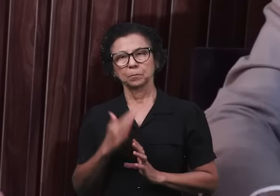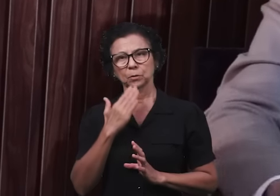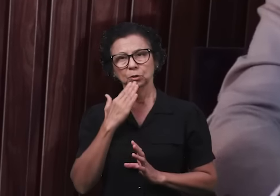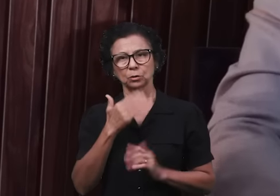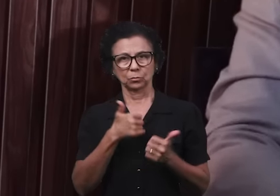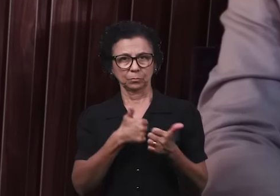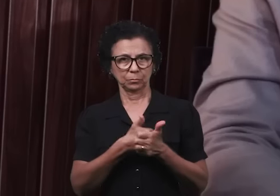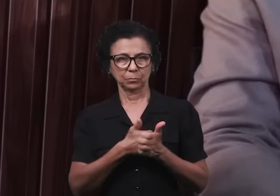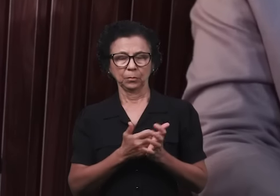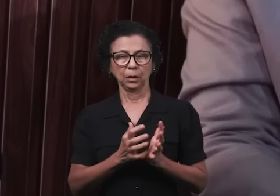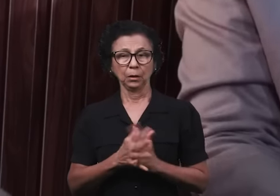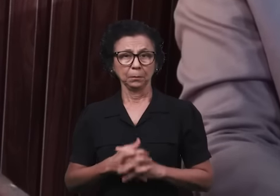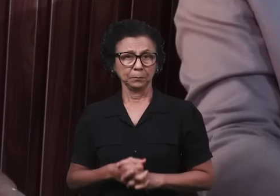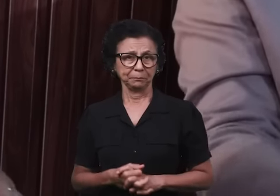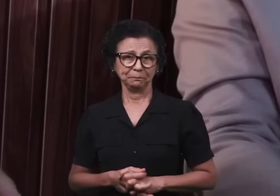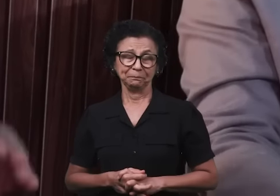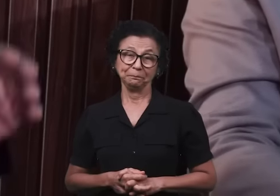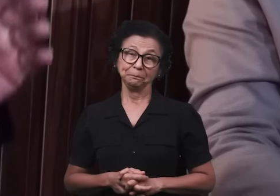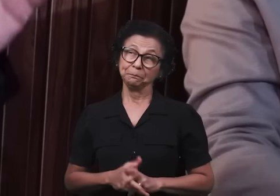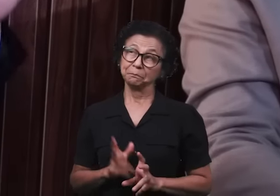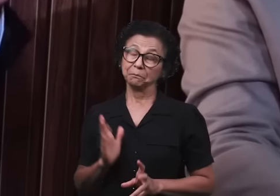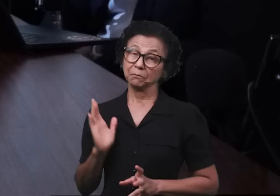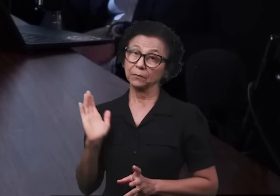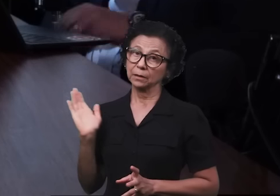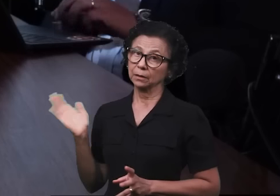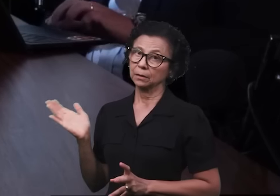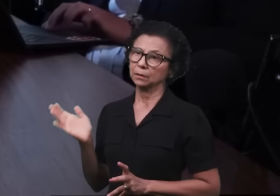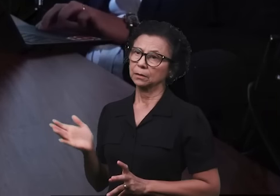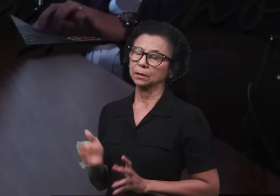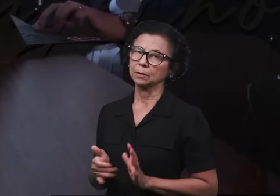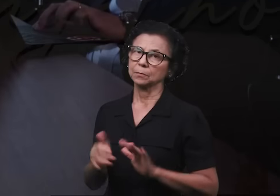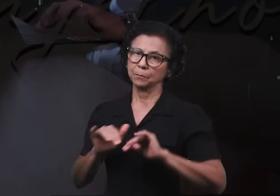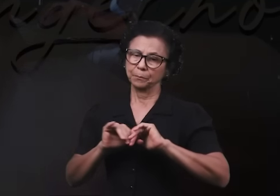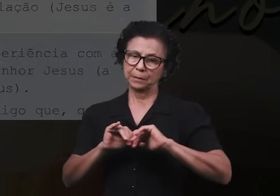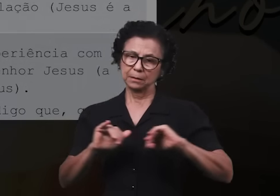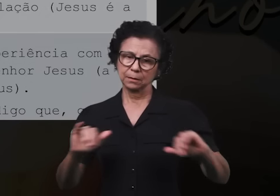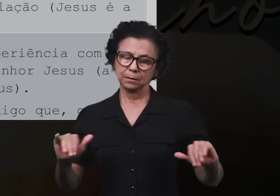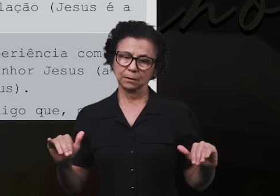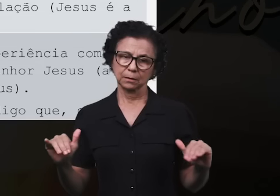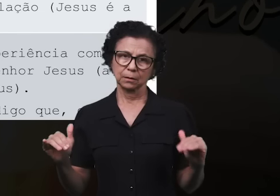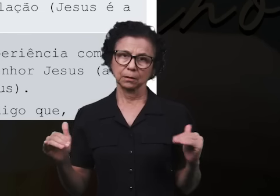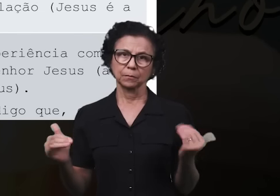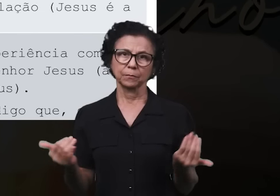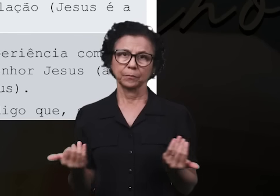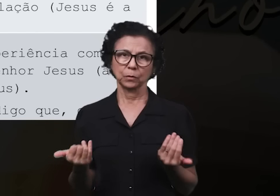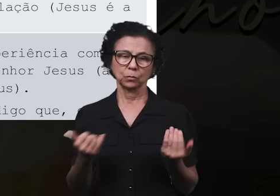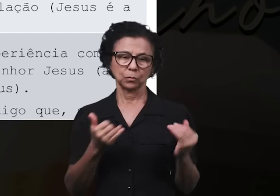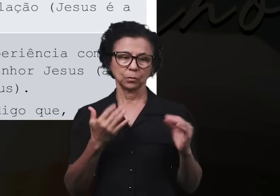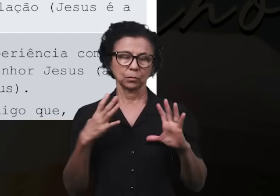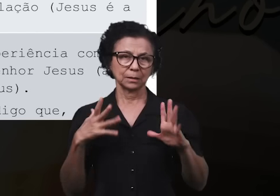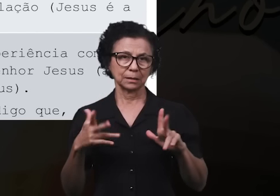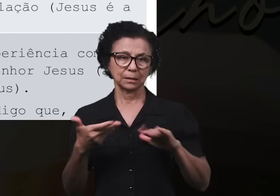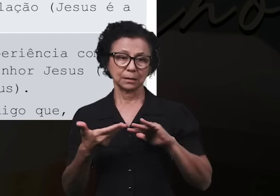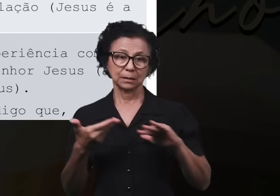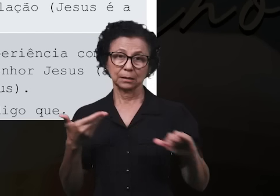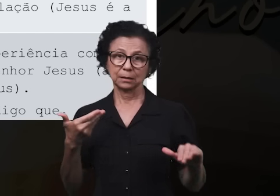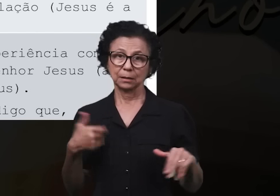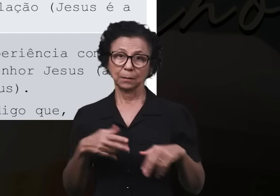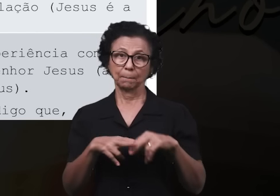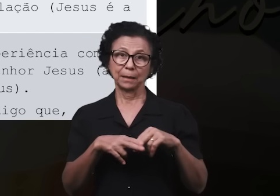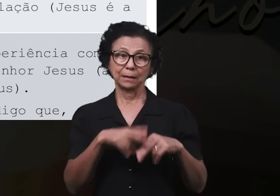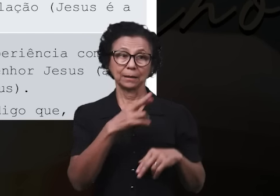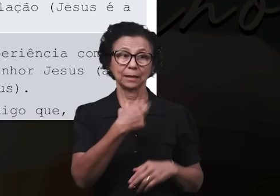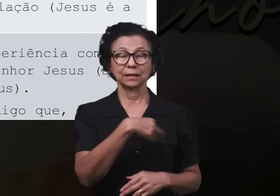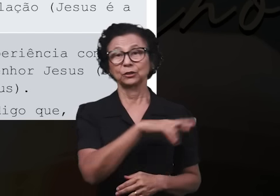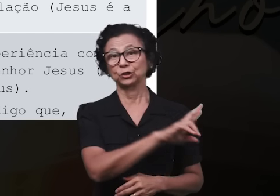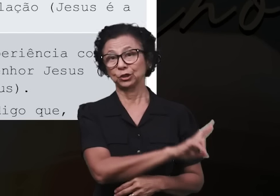nos acompanhassem. Vejam só, nós temos aqui um quadro onde ele faz uma distinção entre aquilo que é santificação,